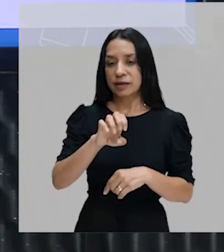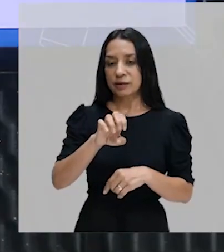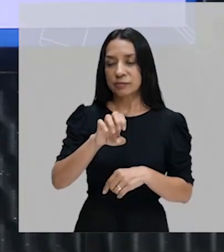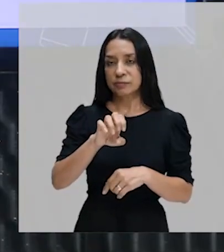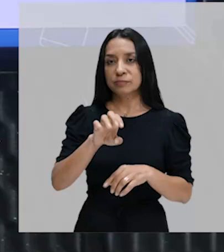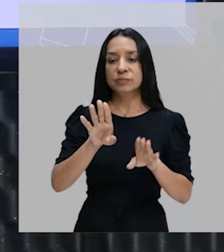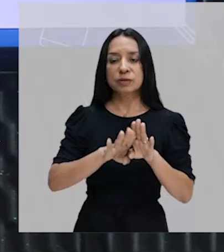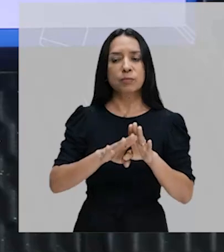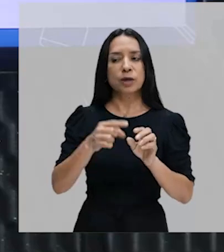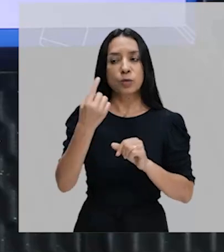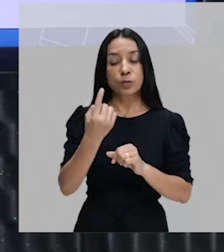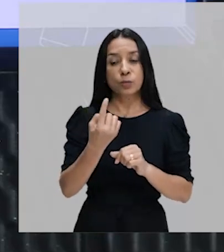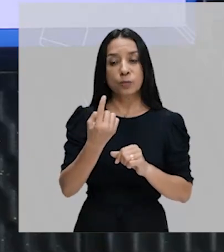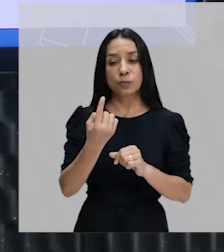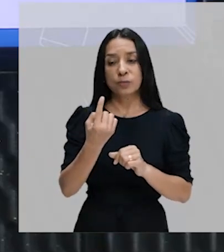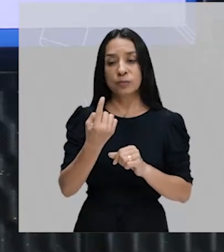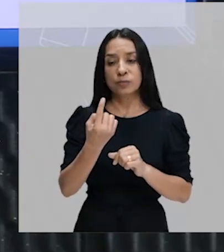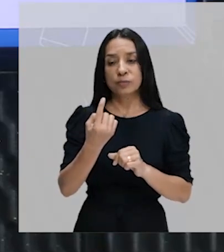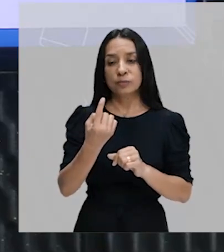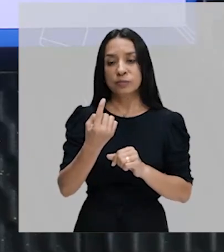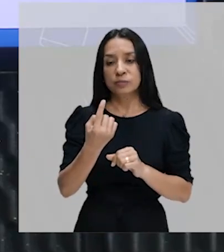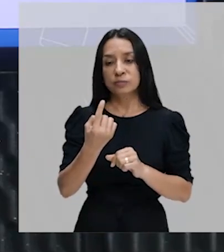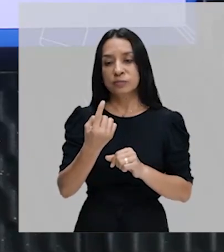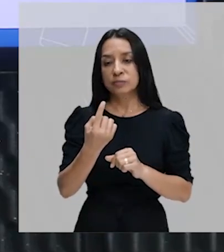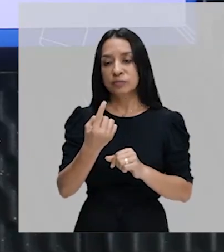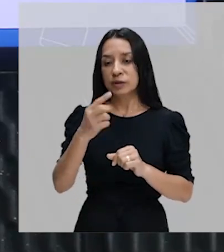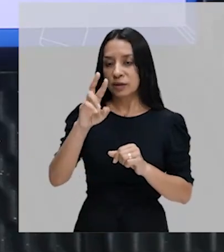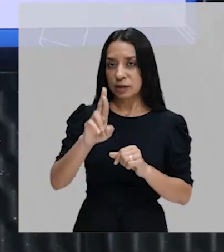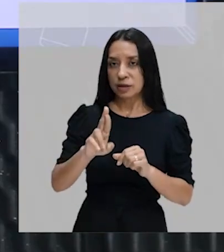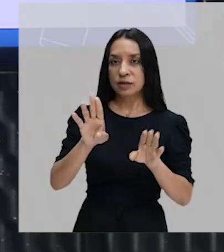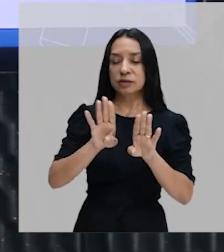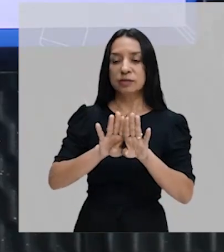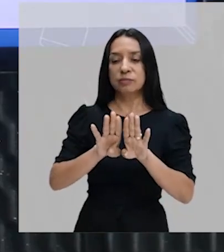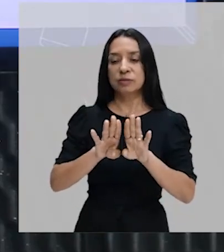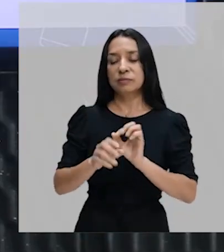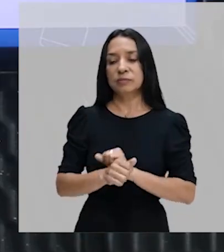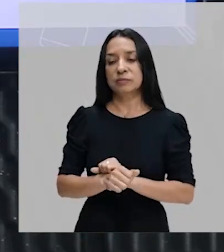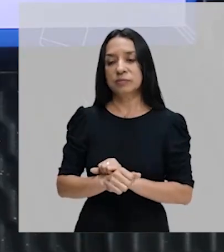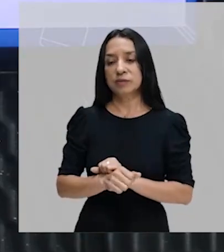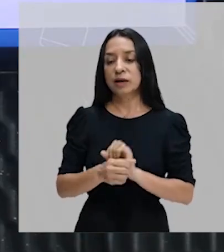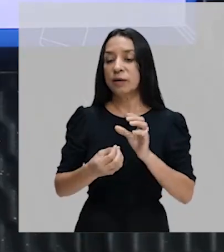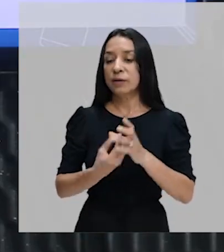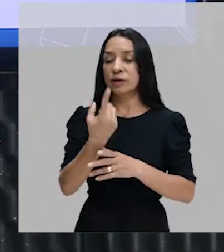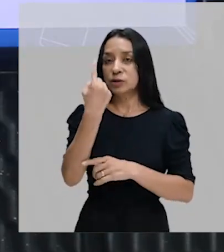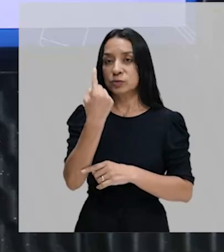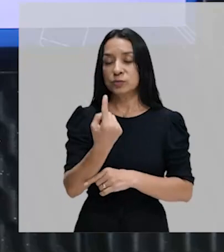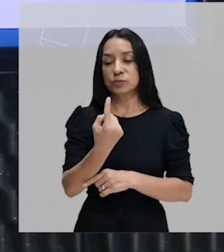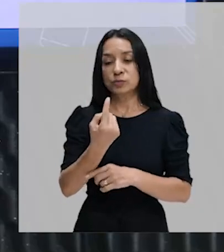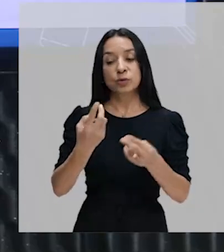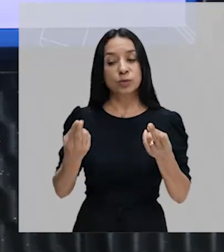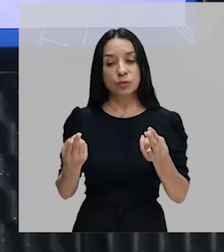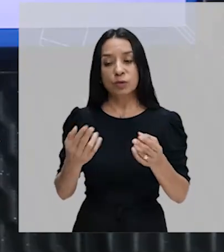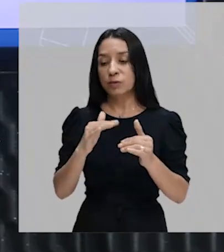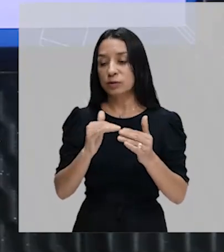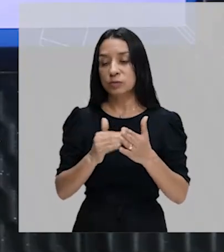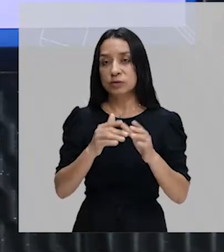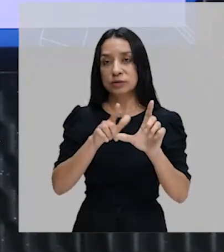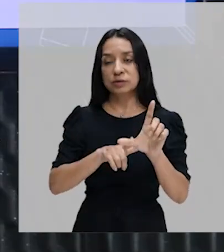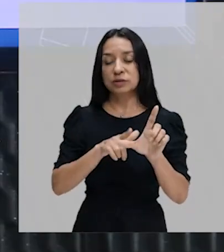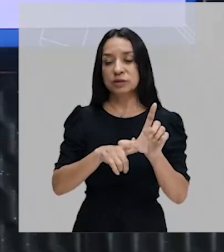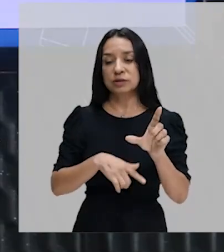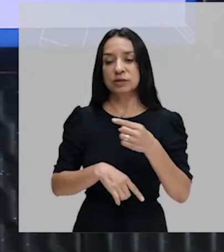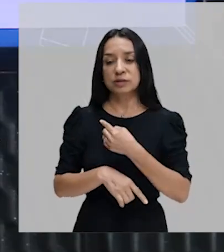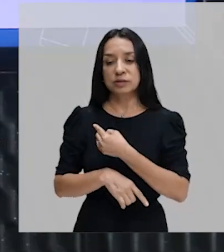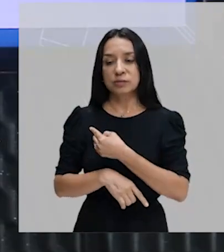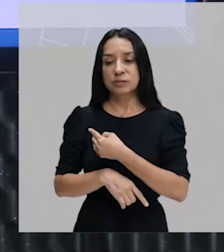alfabeto, tá? Então, nesse caso, bem aqui, esse R também, não é só porque ele é bonito, não. Ele vai aparecer só uma vez igual a todo mundo, tá? Então, nesse caso, olha o